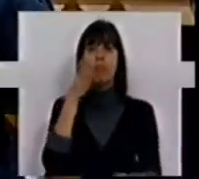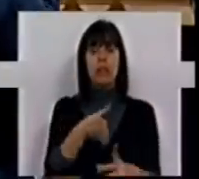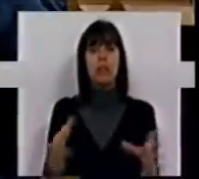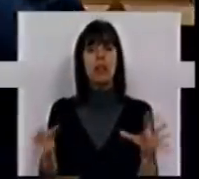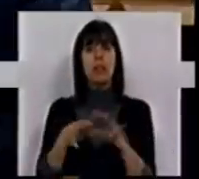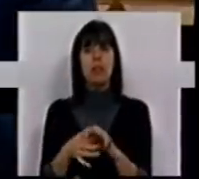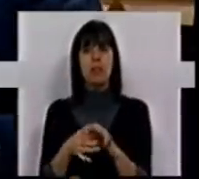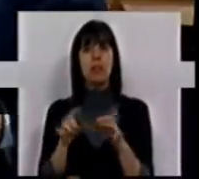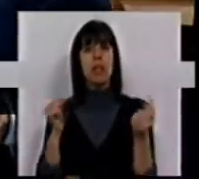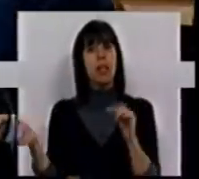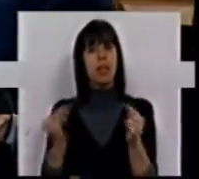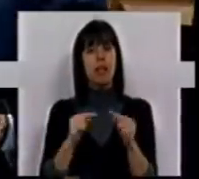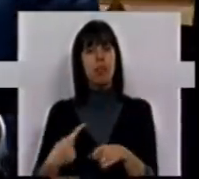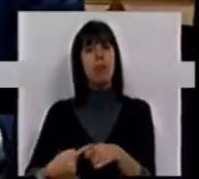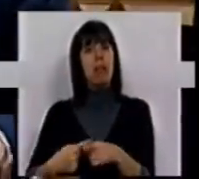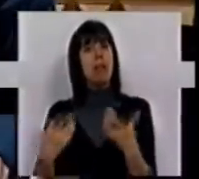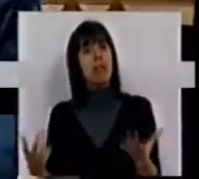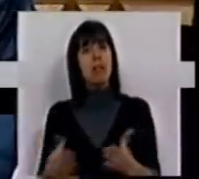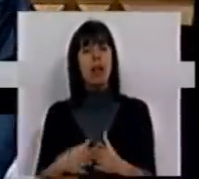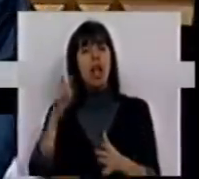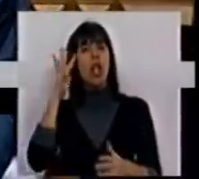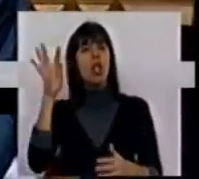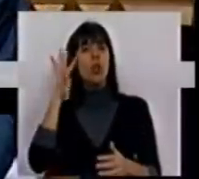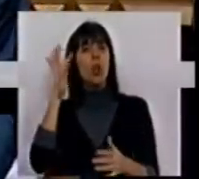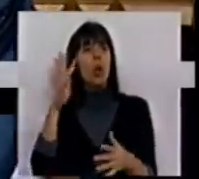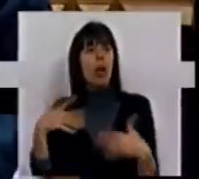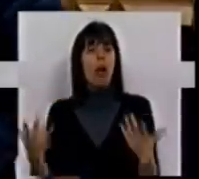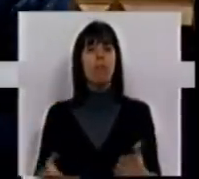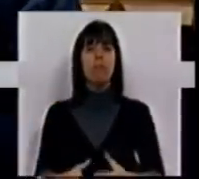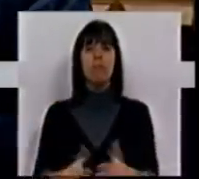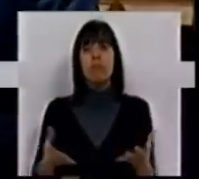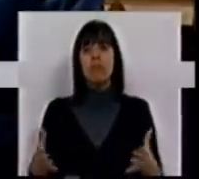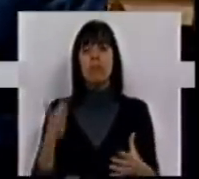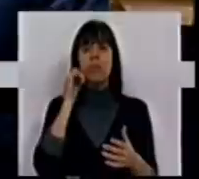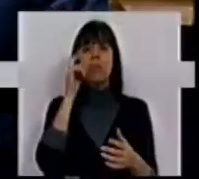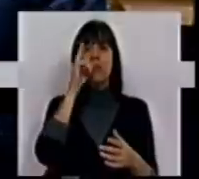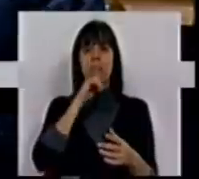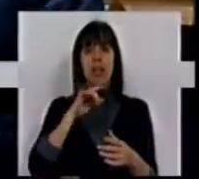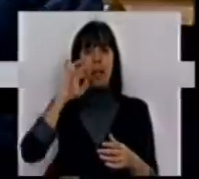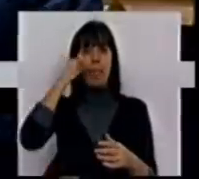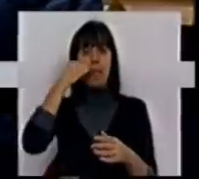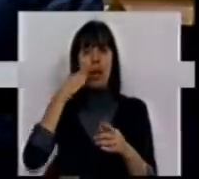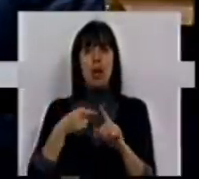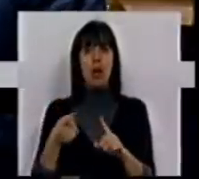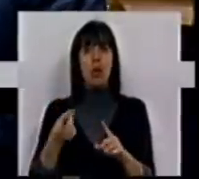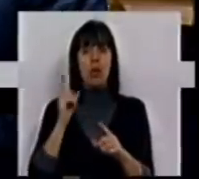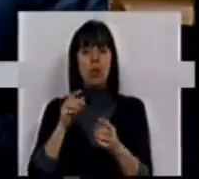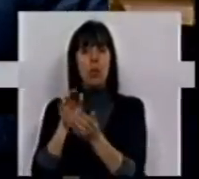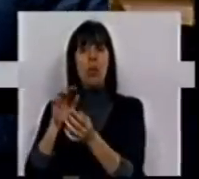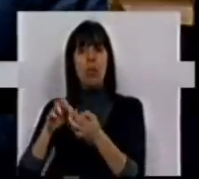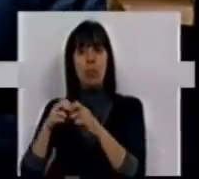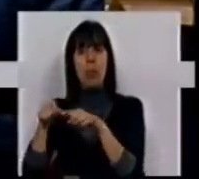sobre este debate interessantíssimo da teoria de quem se lixou não foi o